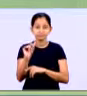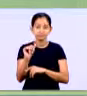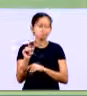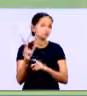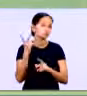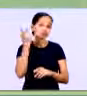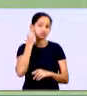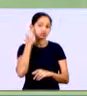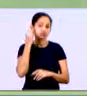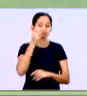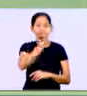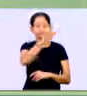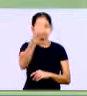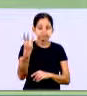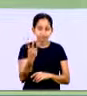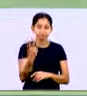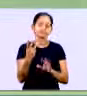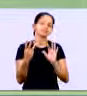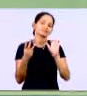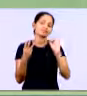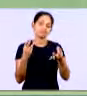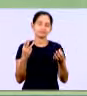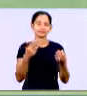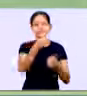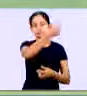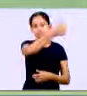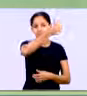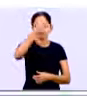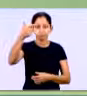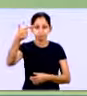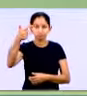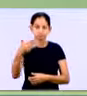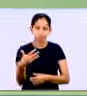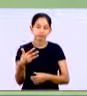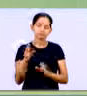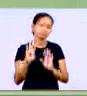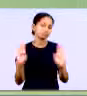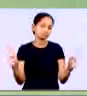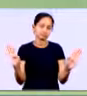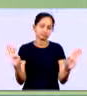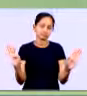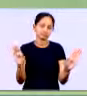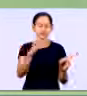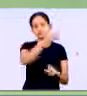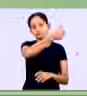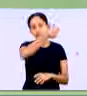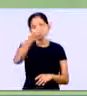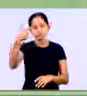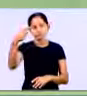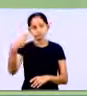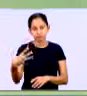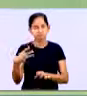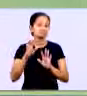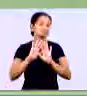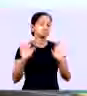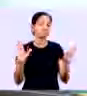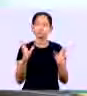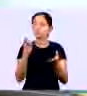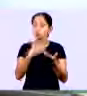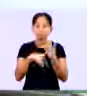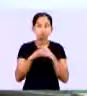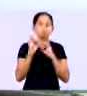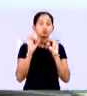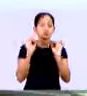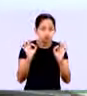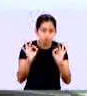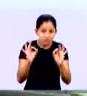processo para dar resultado para a organização. Se eu tenho essas receitas e com elas, se eu fiz o meu trabalho direitinho com relação aos custos,